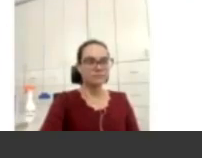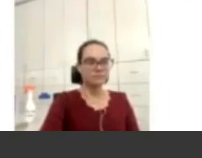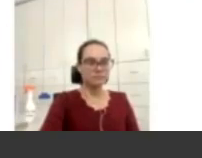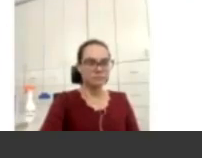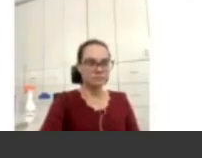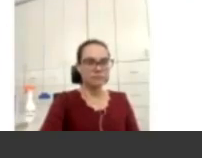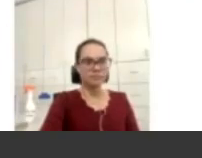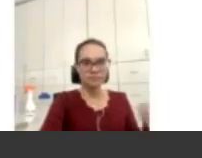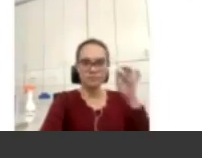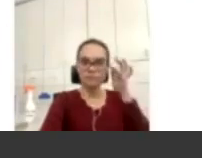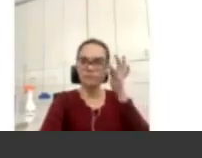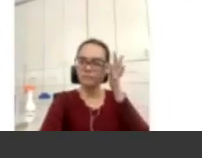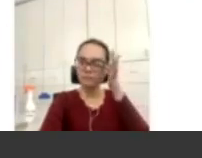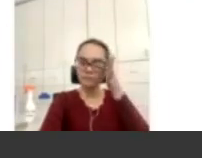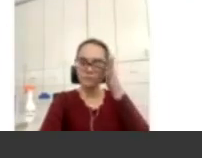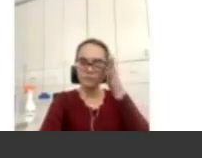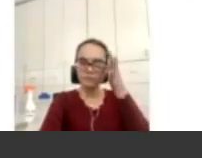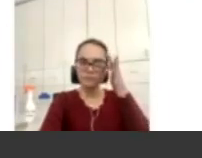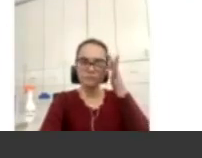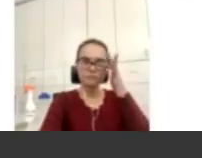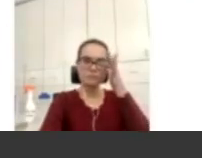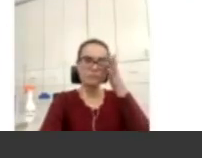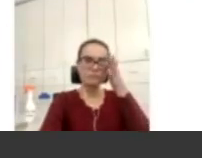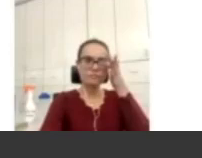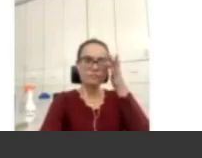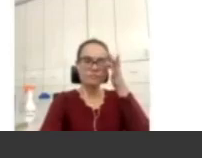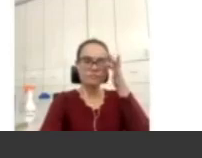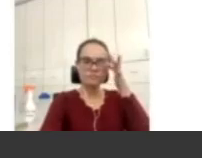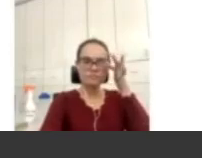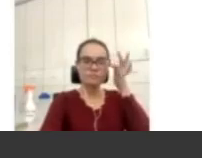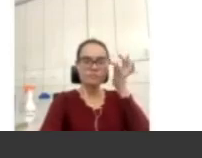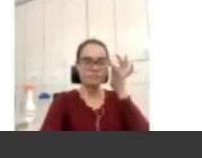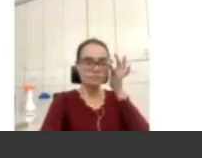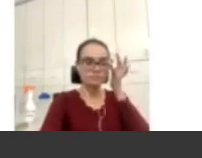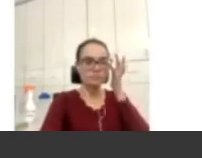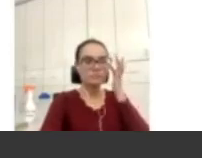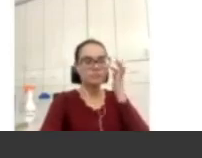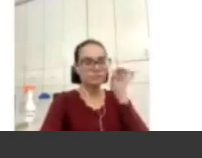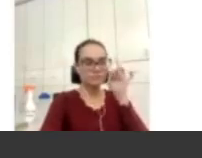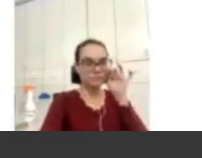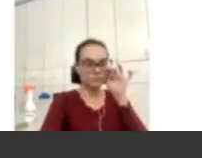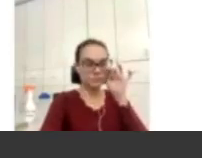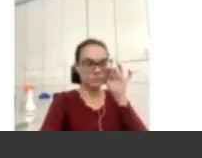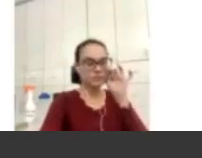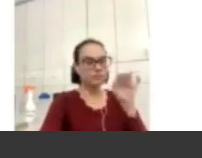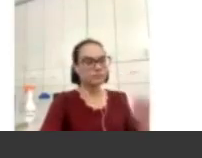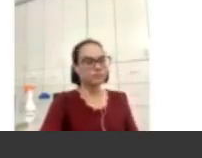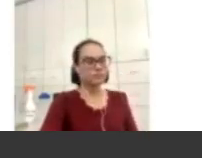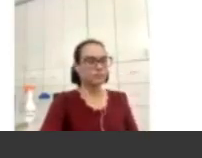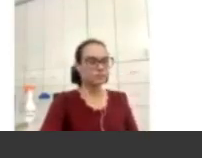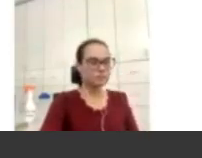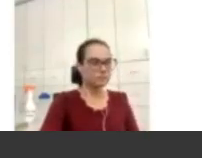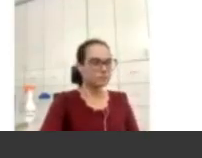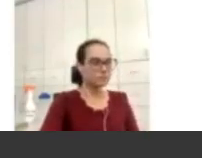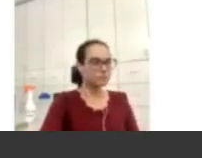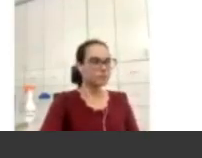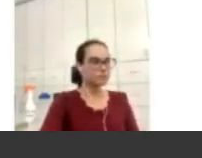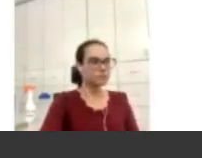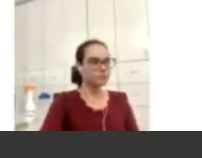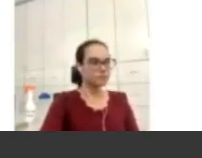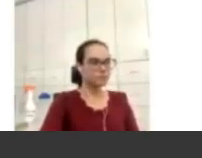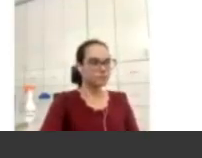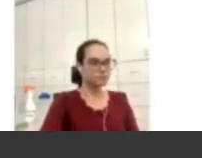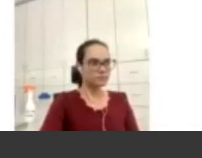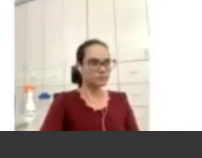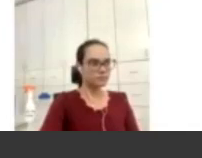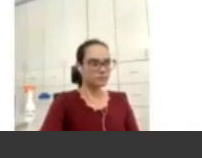então eu fiz aqui mais como que ficaria o desfecho, seguindo essas orientações do PAC, né? Então a solicitação da testagem para monkeypox estaria indicado em um caso suspeito, a gente